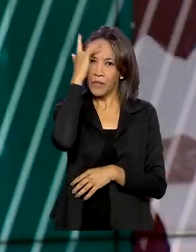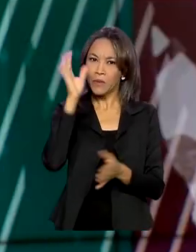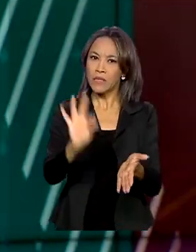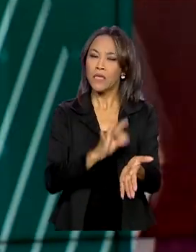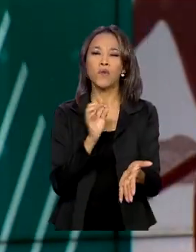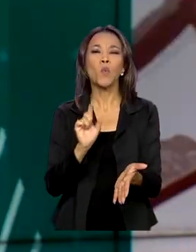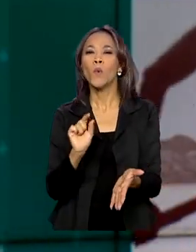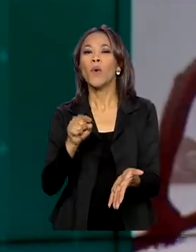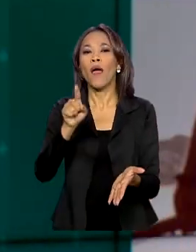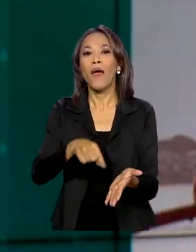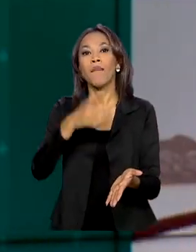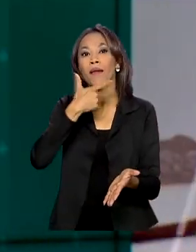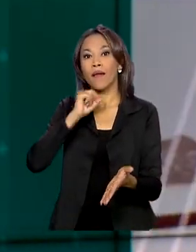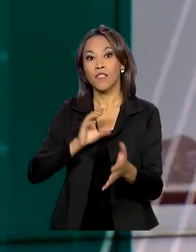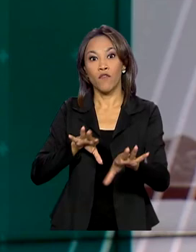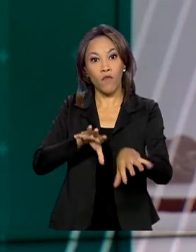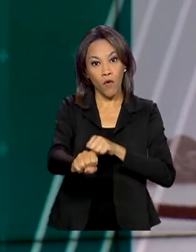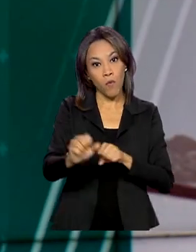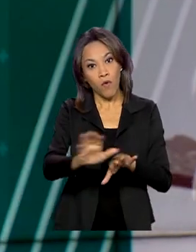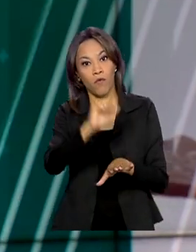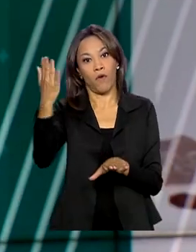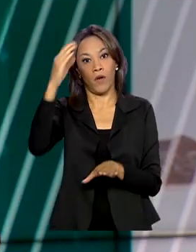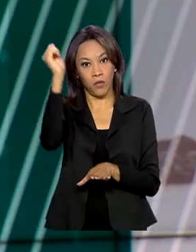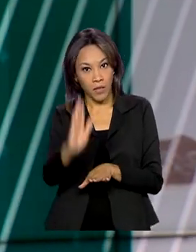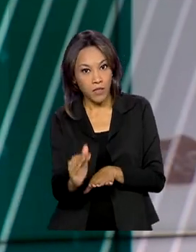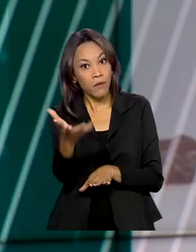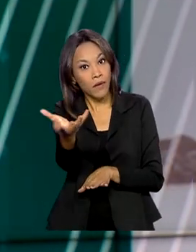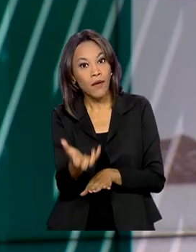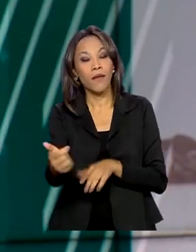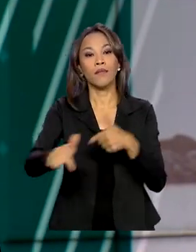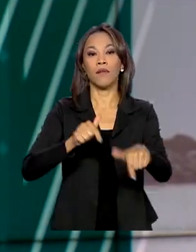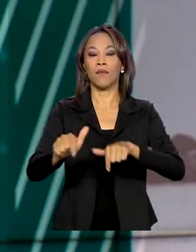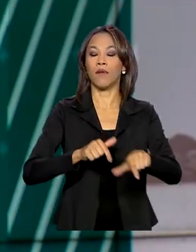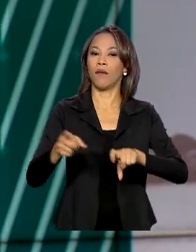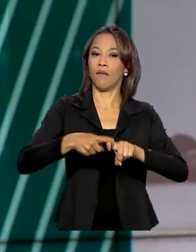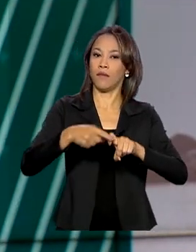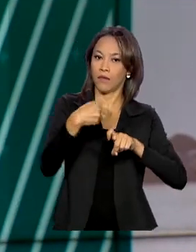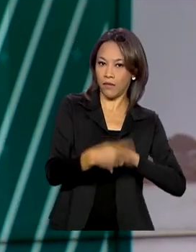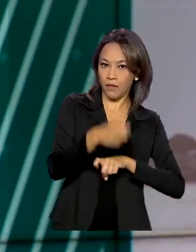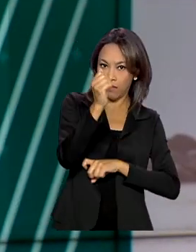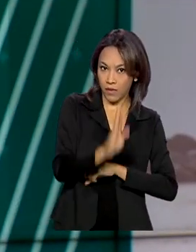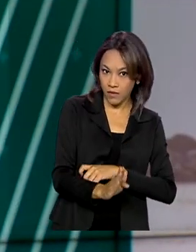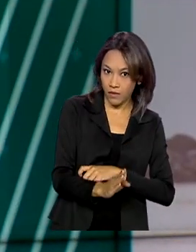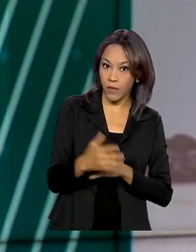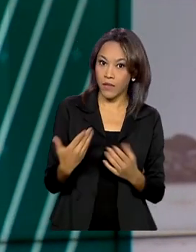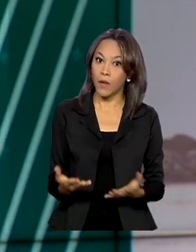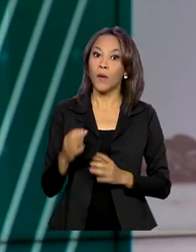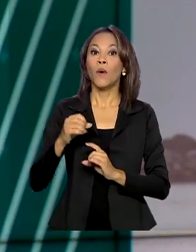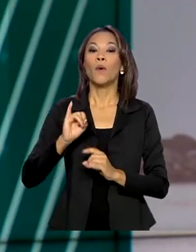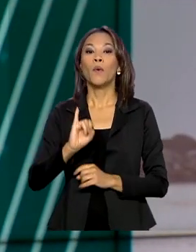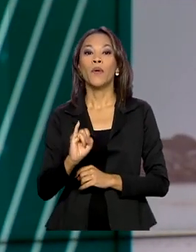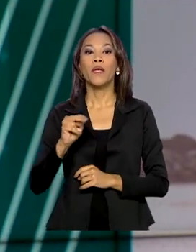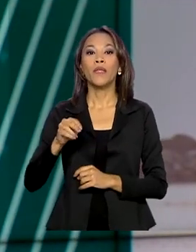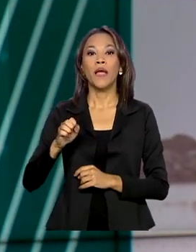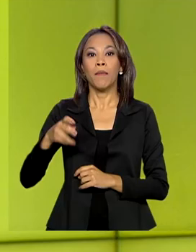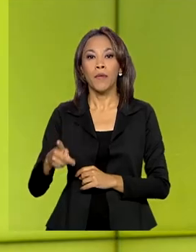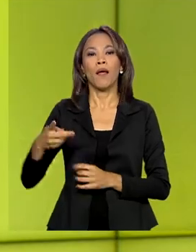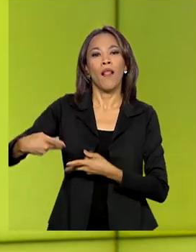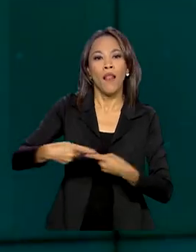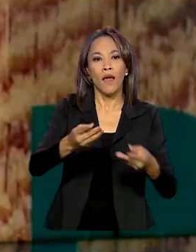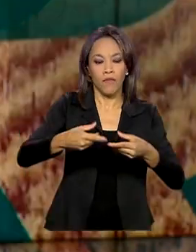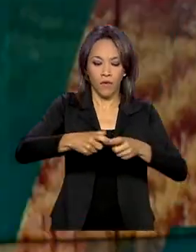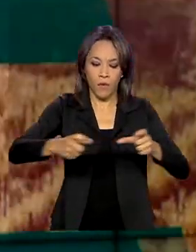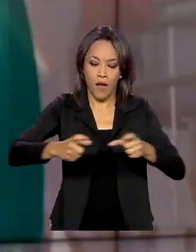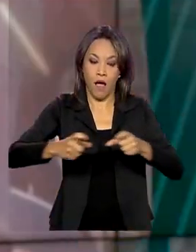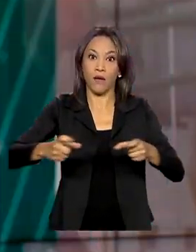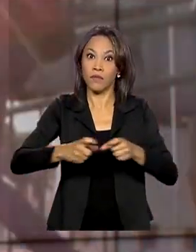obrigatório para quem se formou em países estrangeiros e quer exercer a medicina no Brasil. O INEP recomenda que o participante leve o cartão